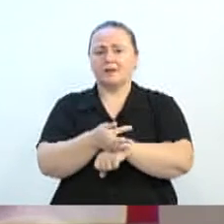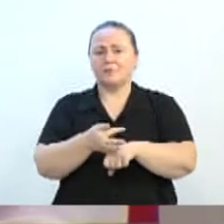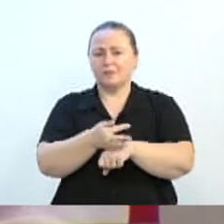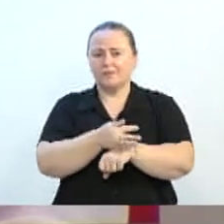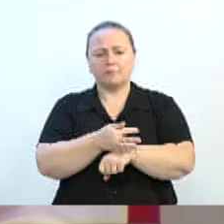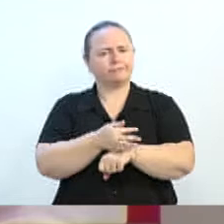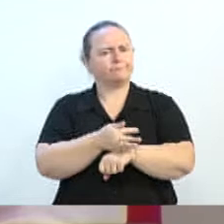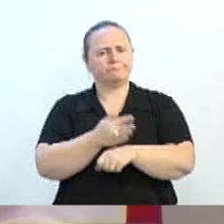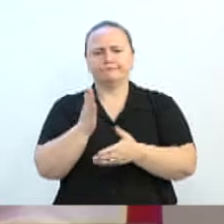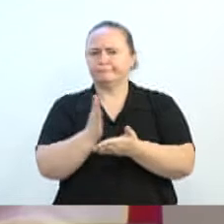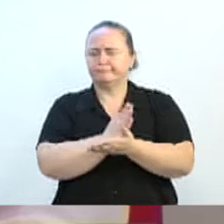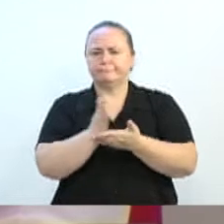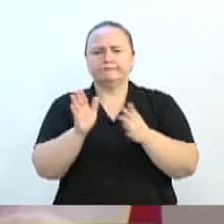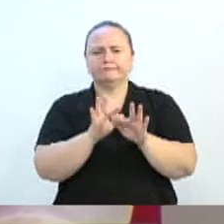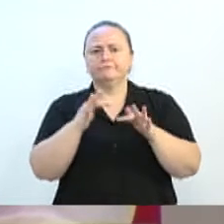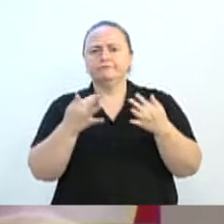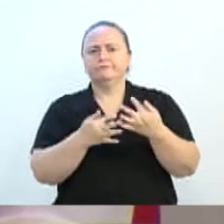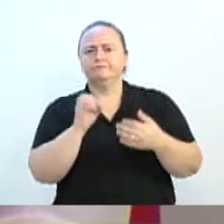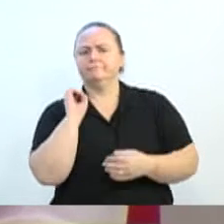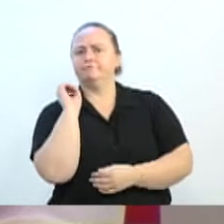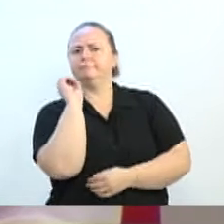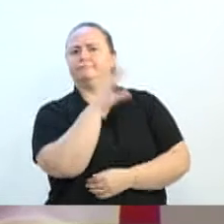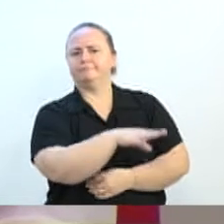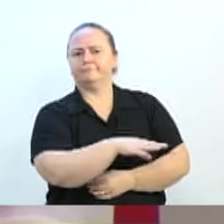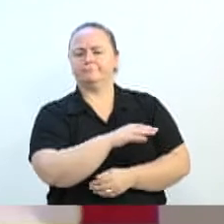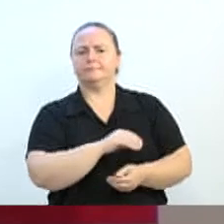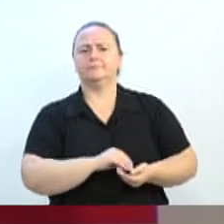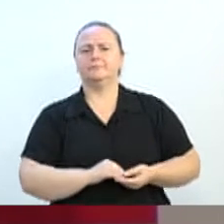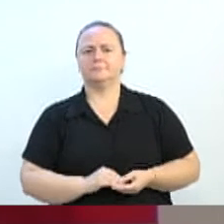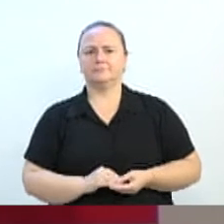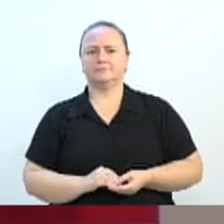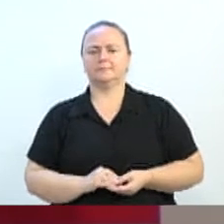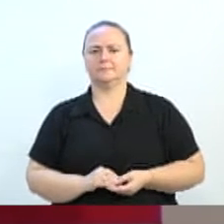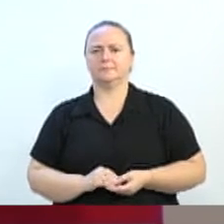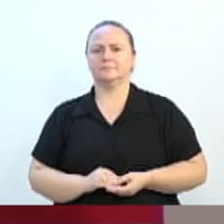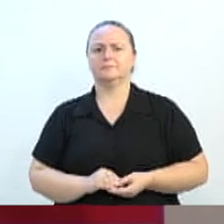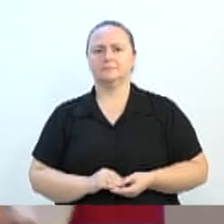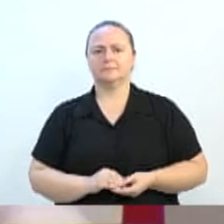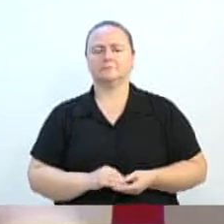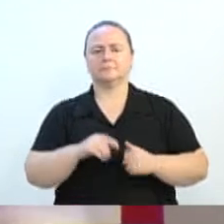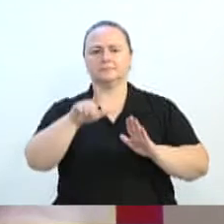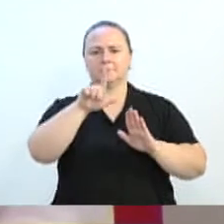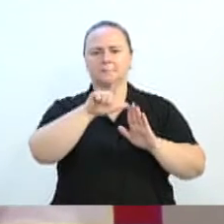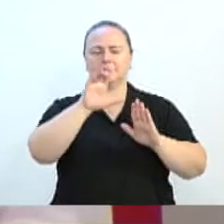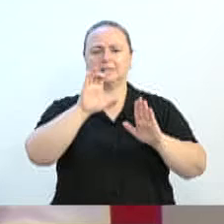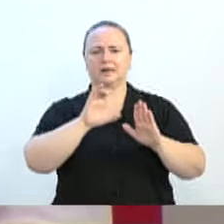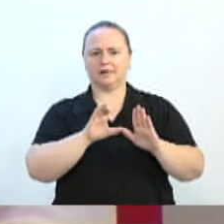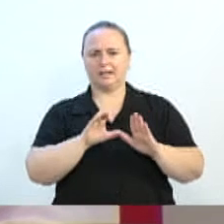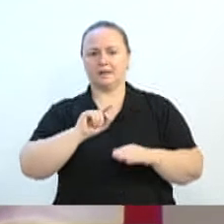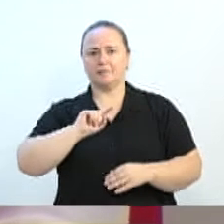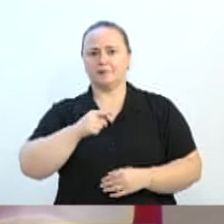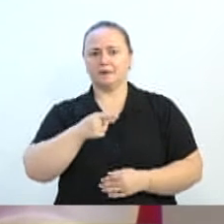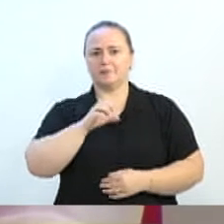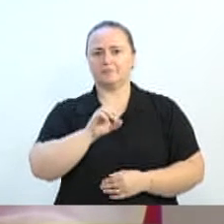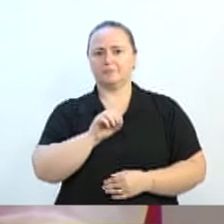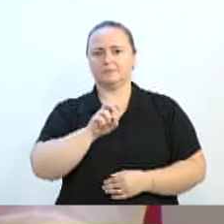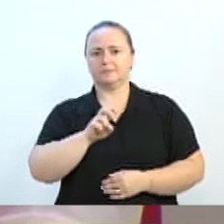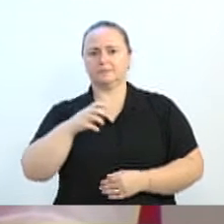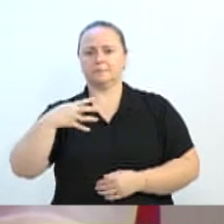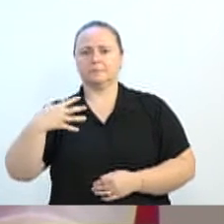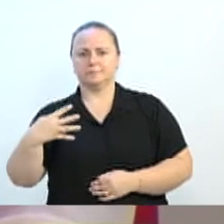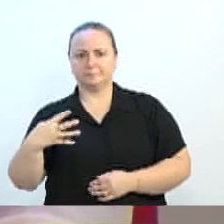coração faz isso jogo nas luzes animais e sabemos que tenham a lei complementar 1055 atro é